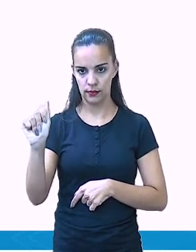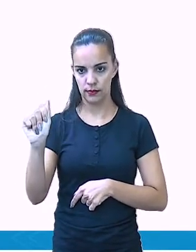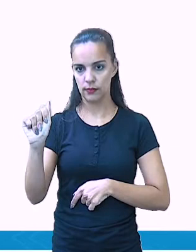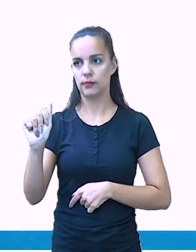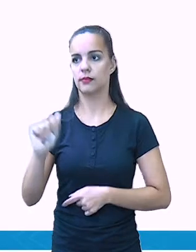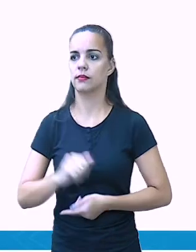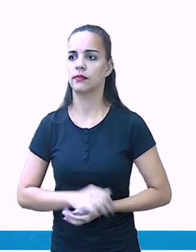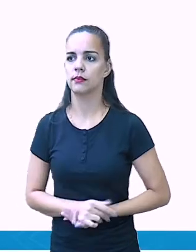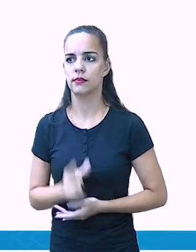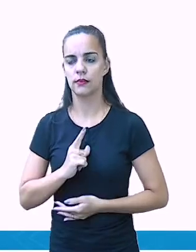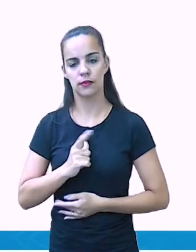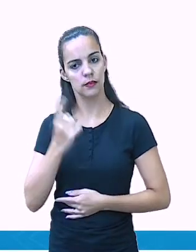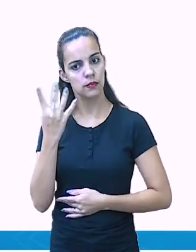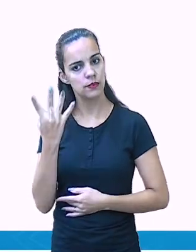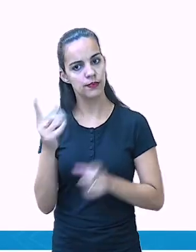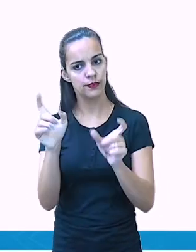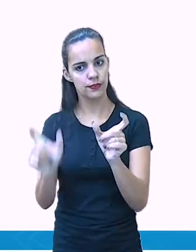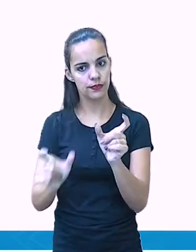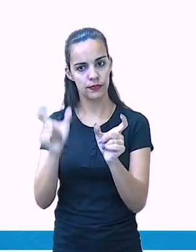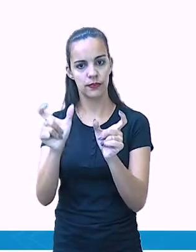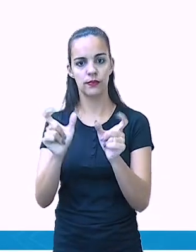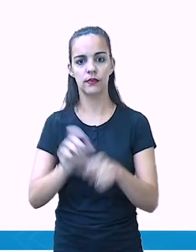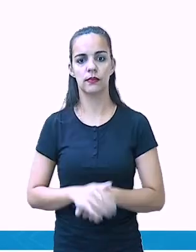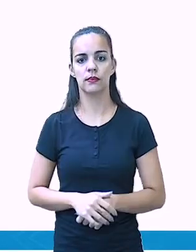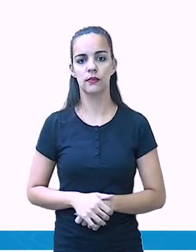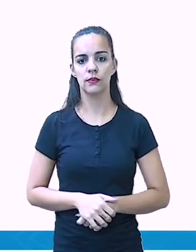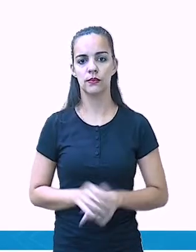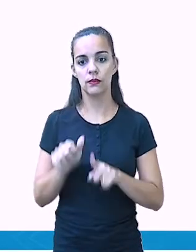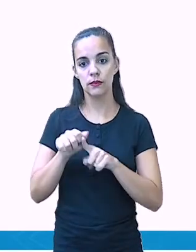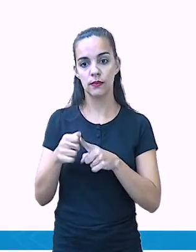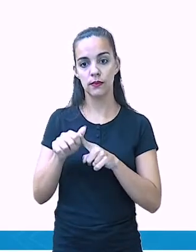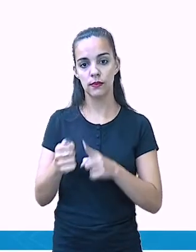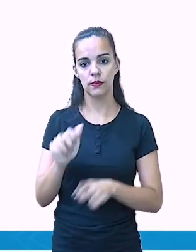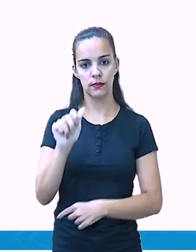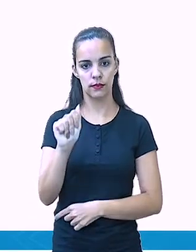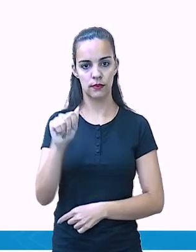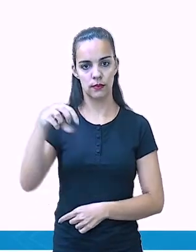pa-ne-li-nha. Também 4 sílabas. Amendoim,